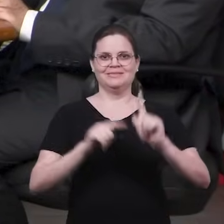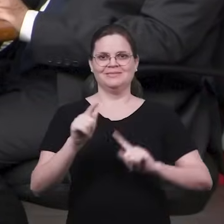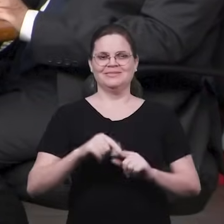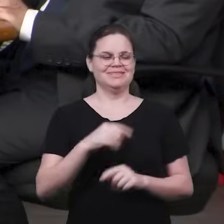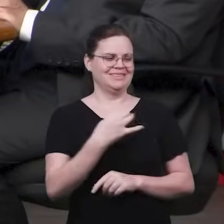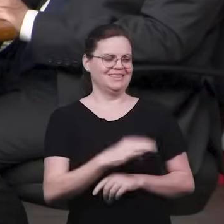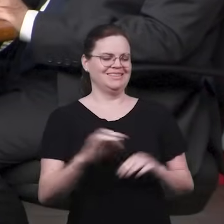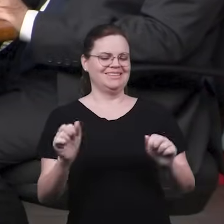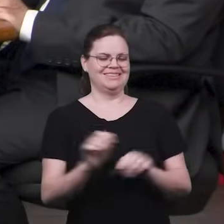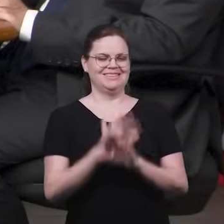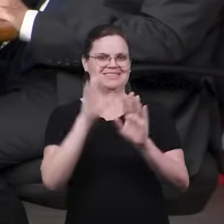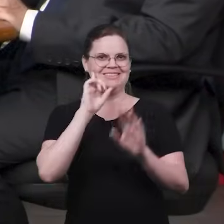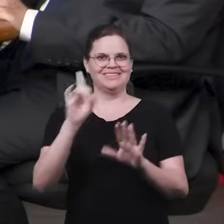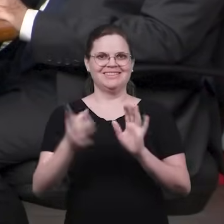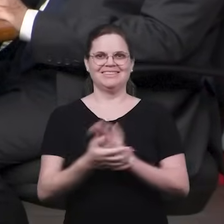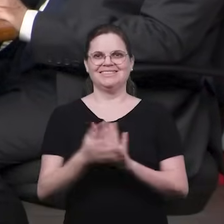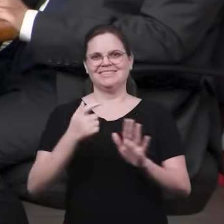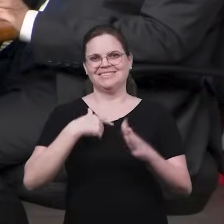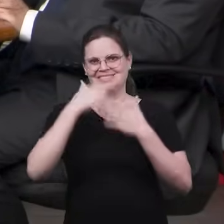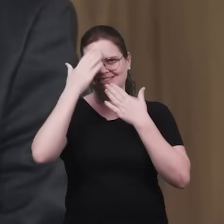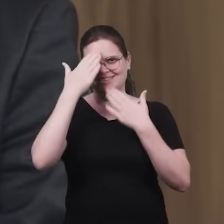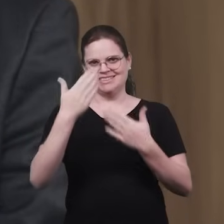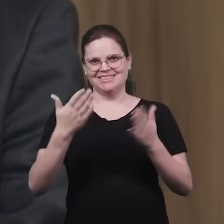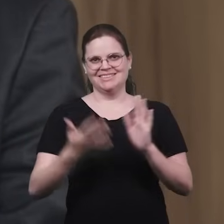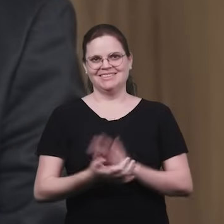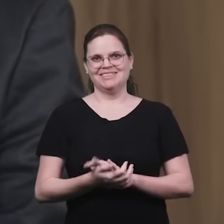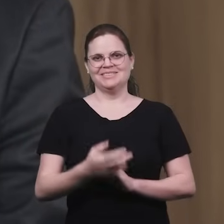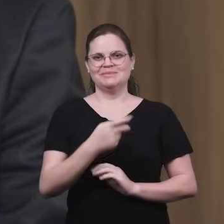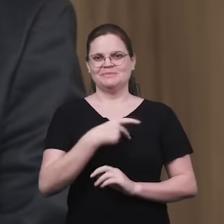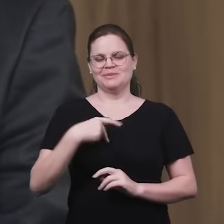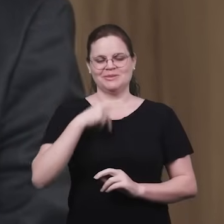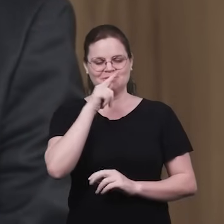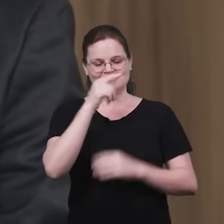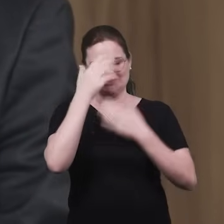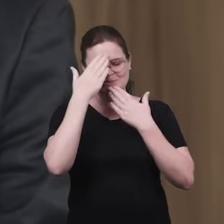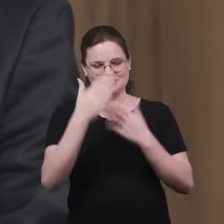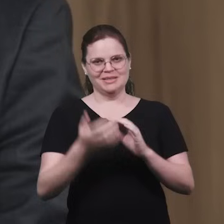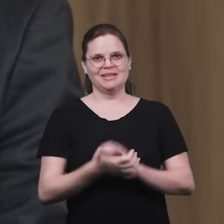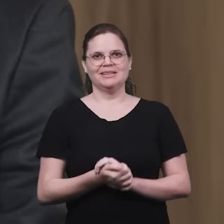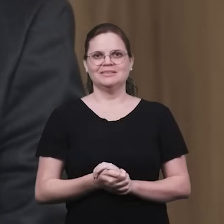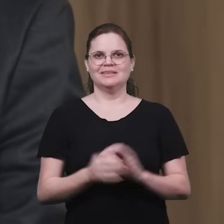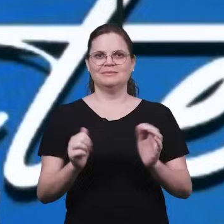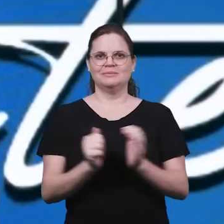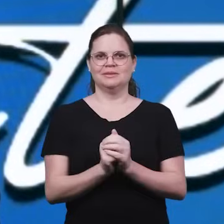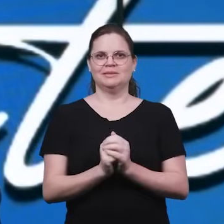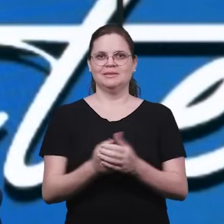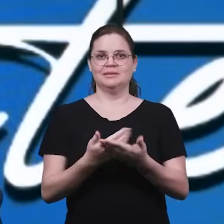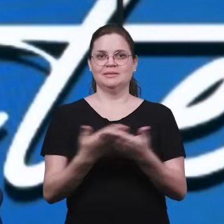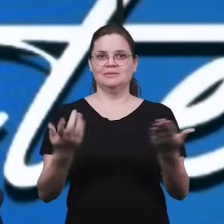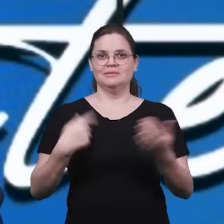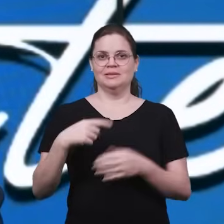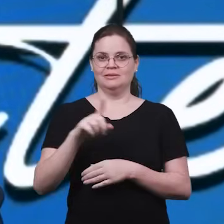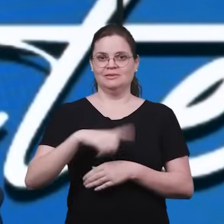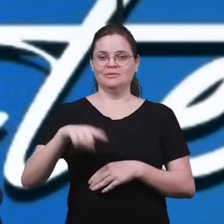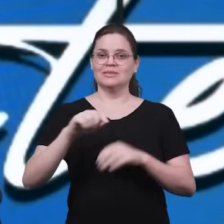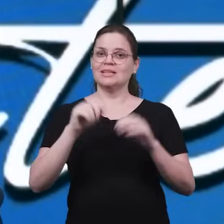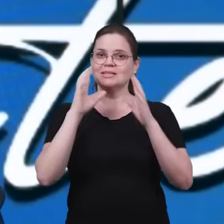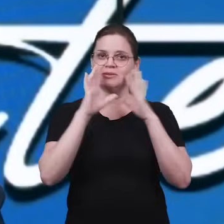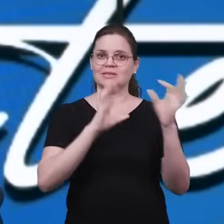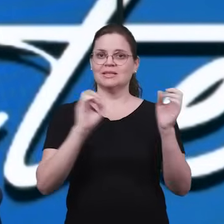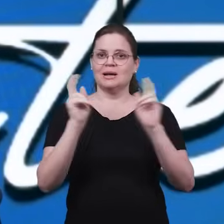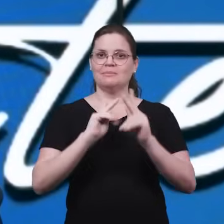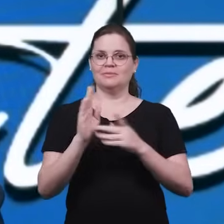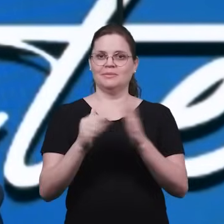Com certeza. Então, glória a Deus por isso. Eu que agradeço. Amém. Obrigado, a paz do pastor Gilson, a paz do Senhor Jesus. Amém. Então, a você que fica, então, a